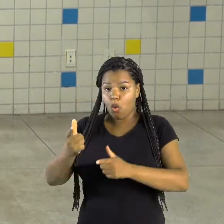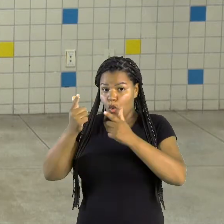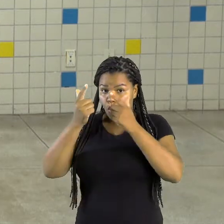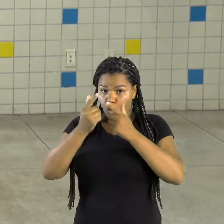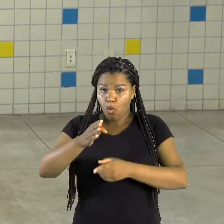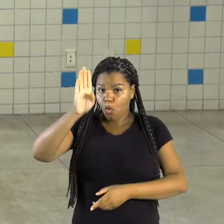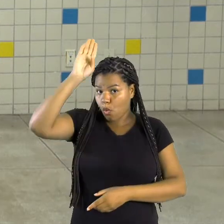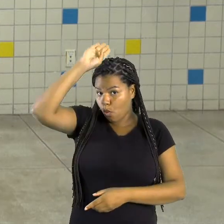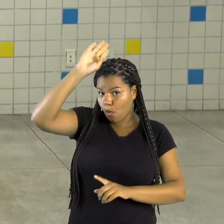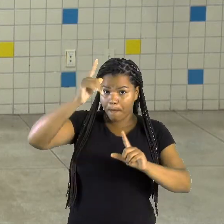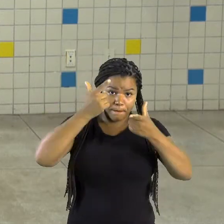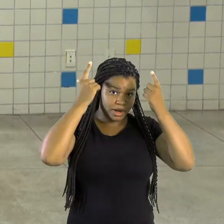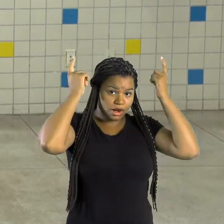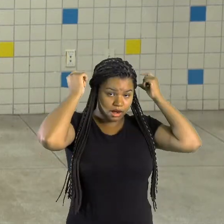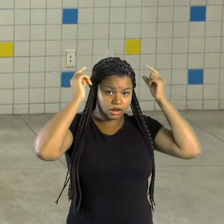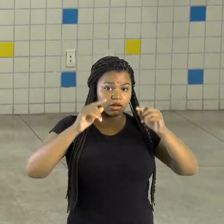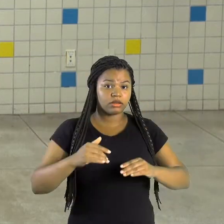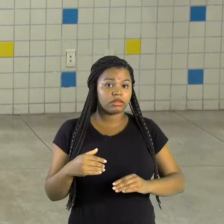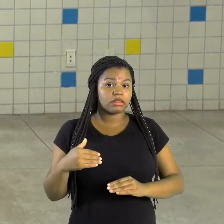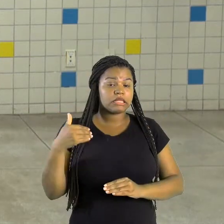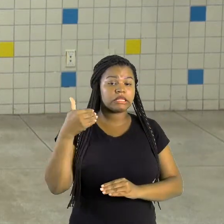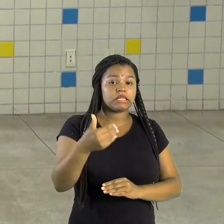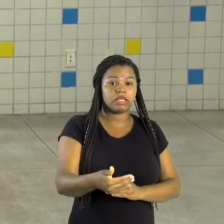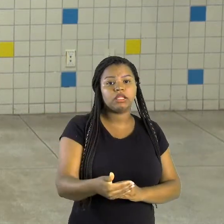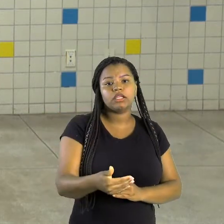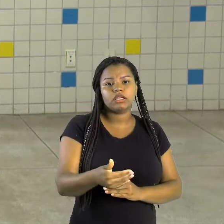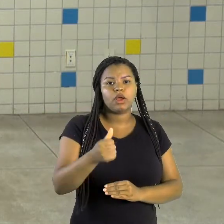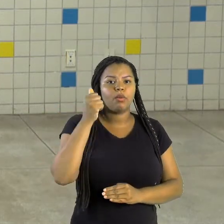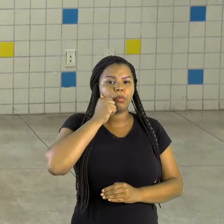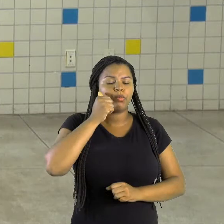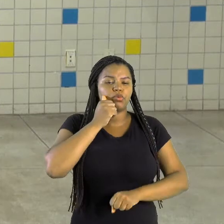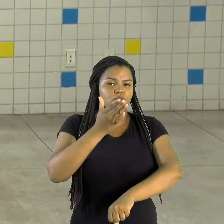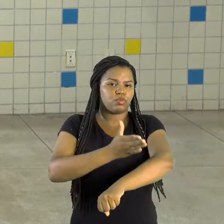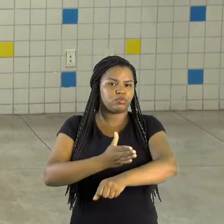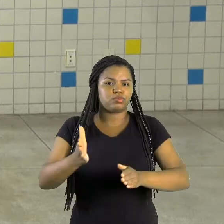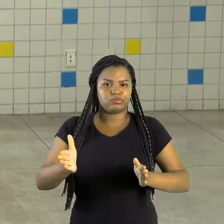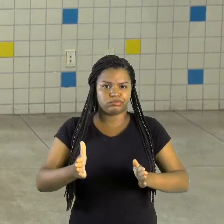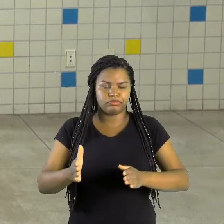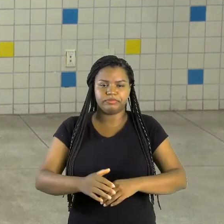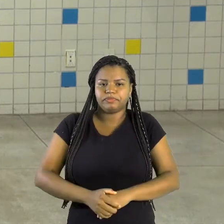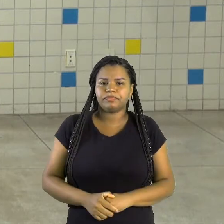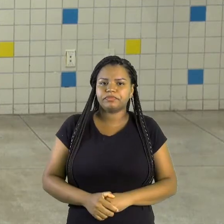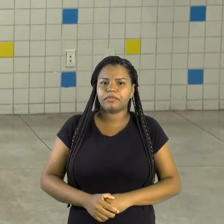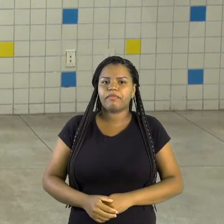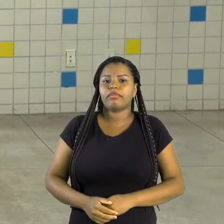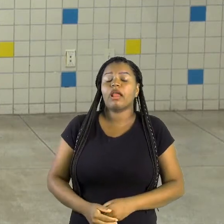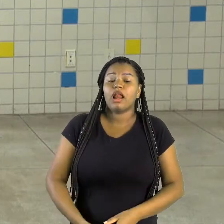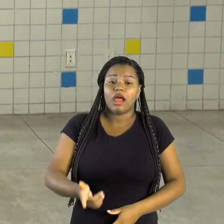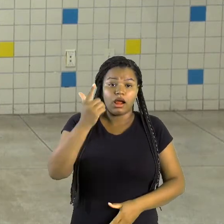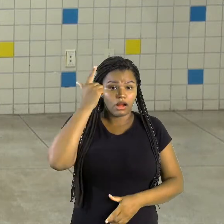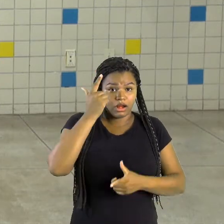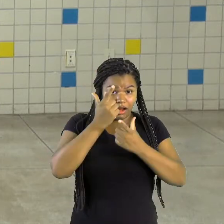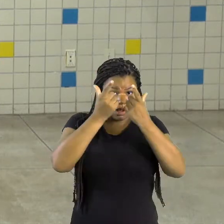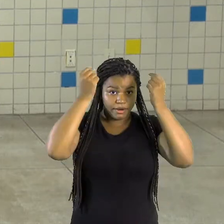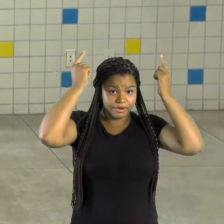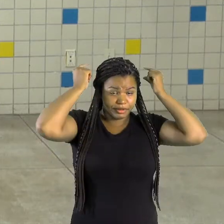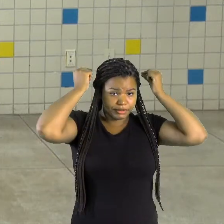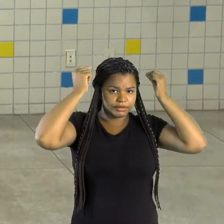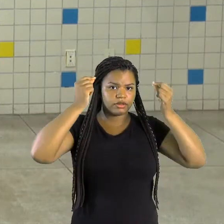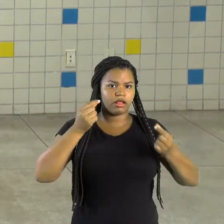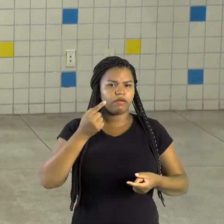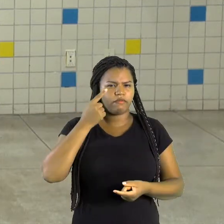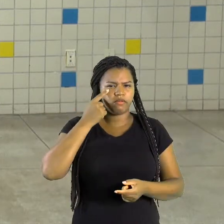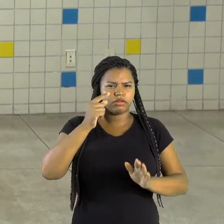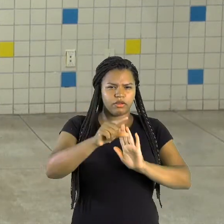e posteriormente as mulheres medievais. Na Grécia Antiga, vejamos esse verso